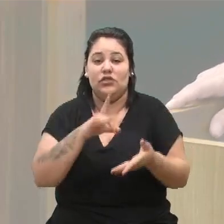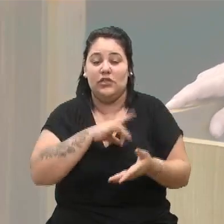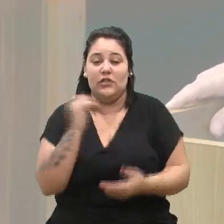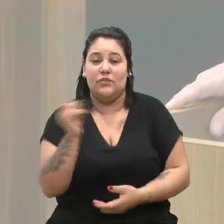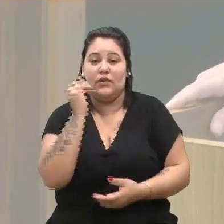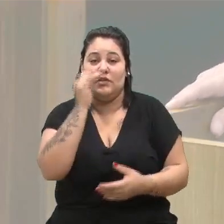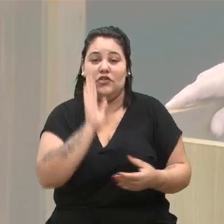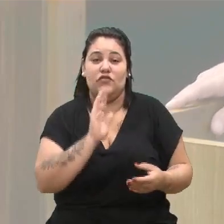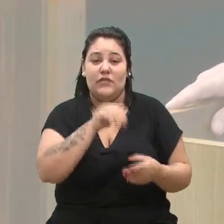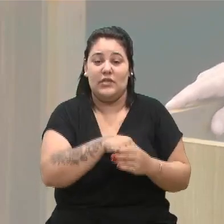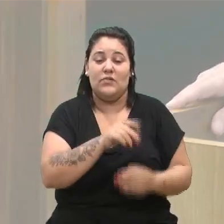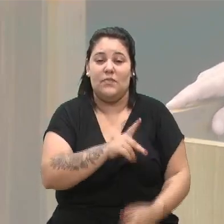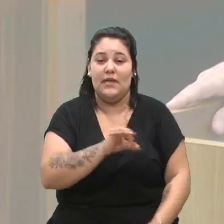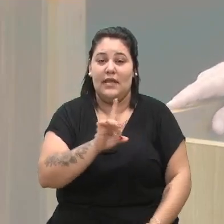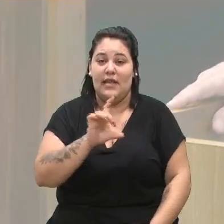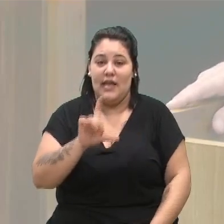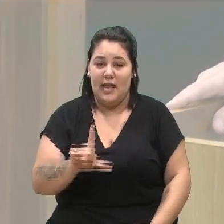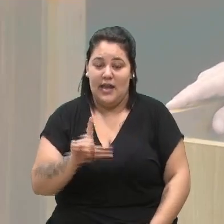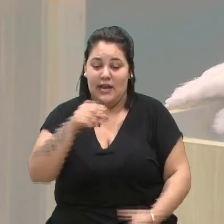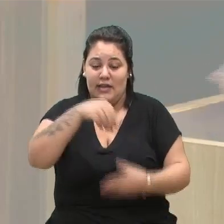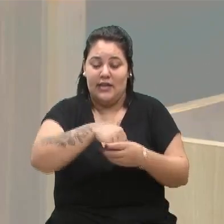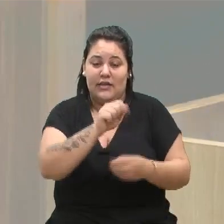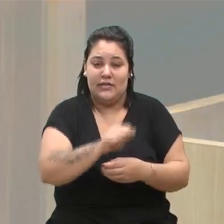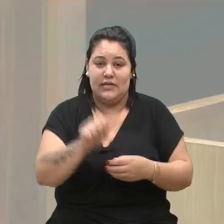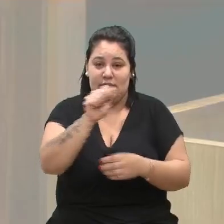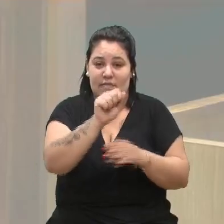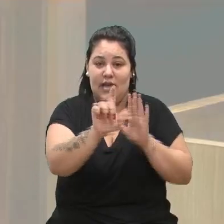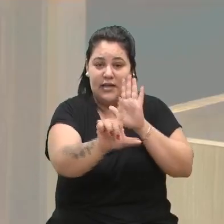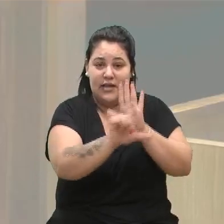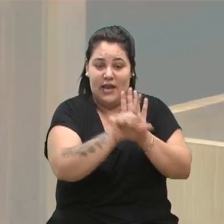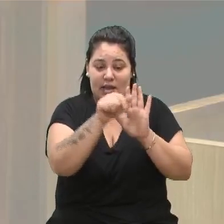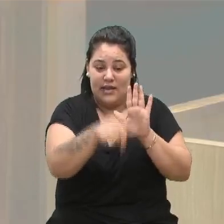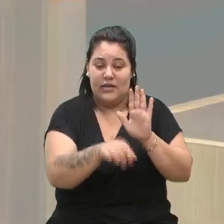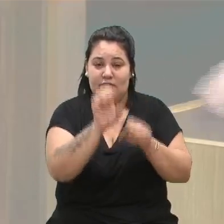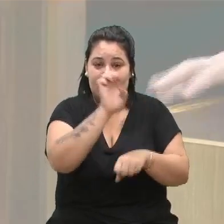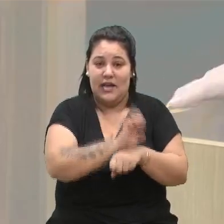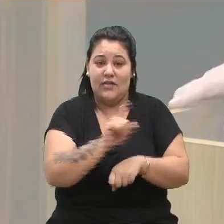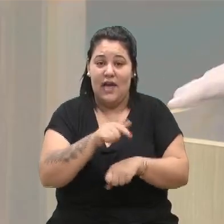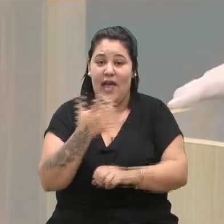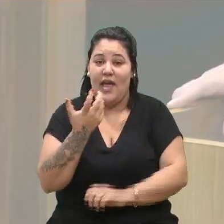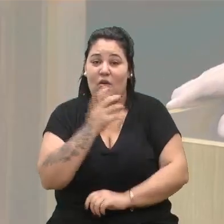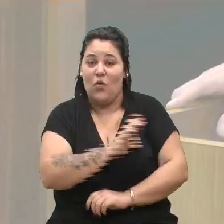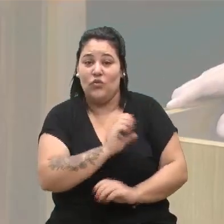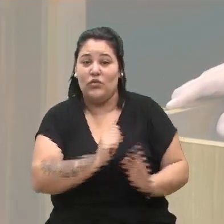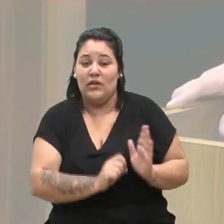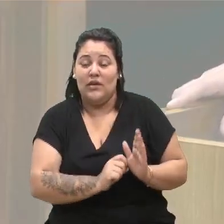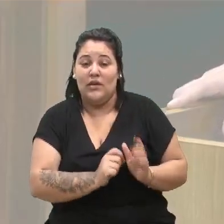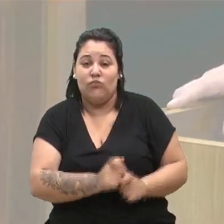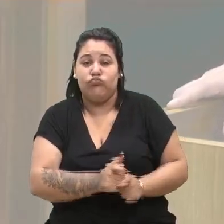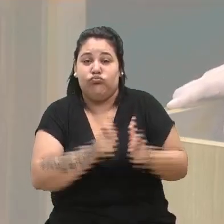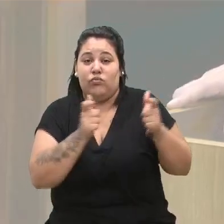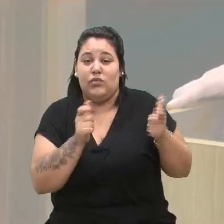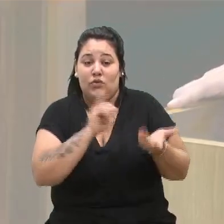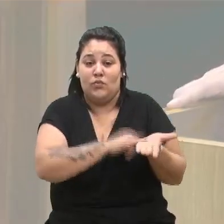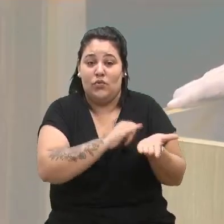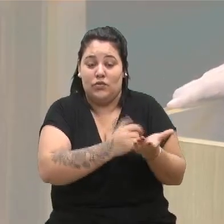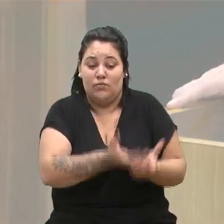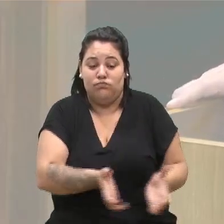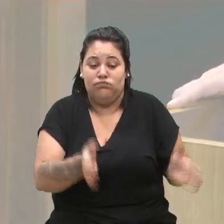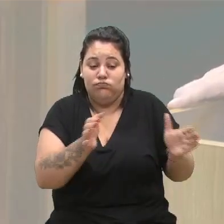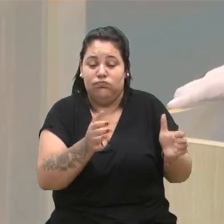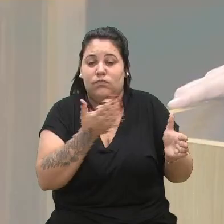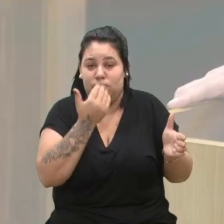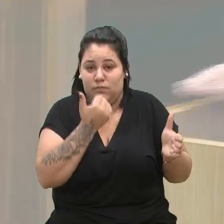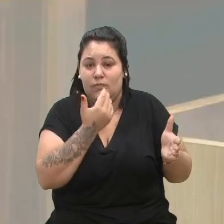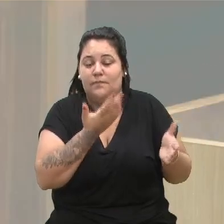um PDL na Assembleia Legislativa do Estado, que é contra o aumento de impostos da cesta básica. Então